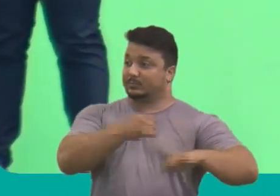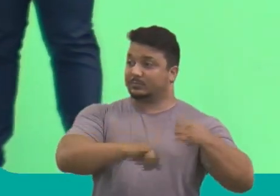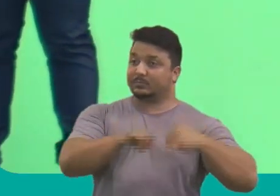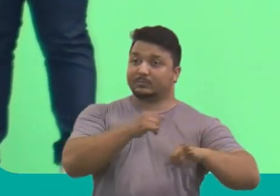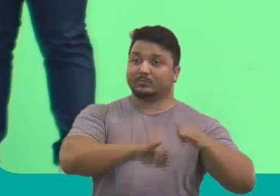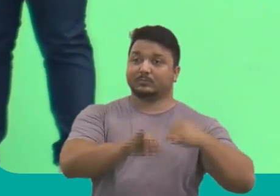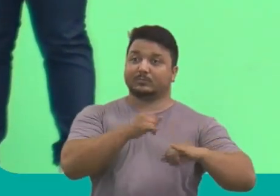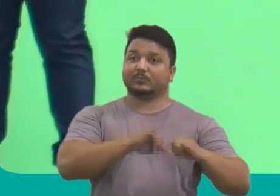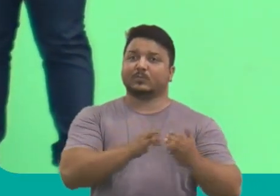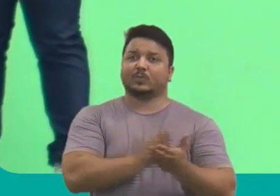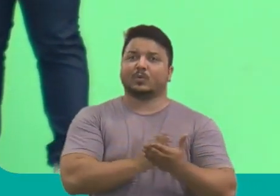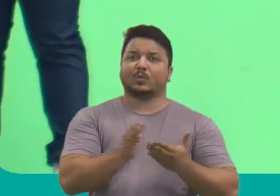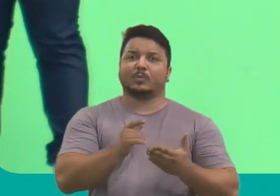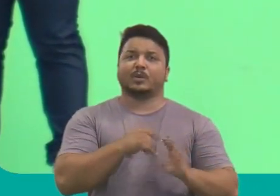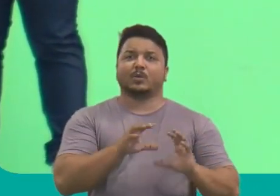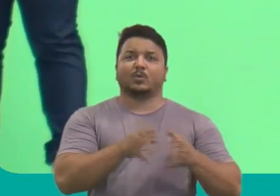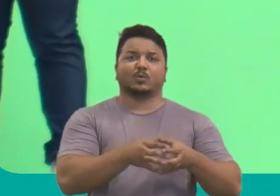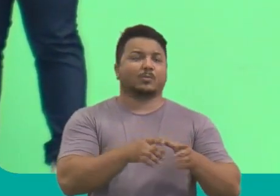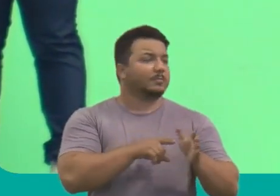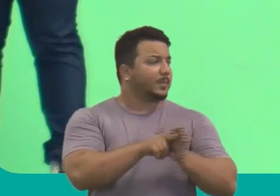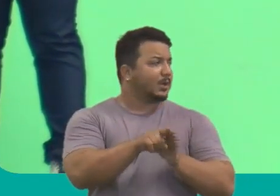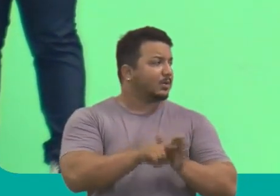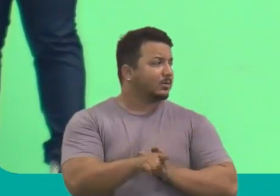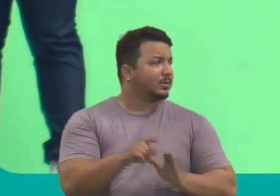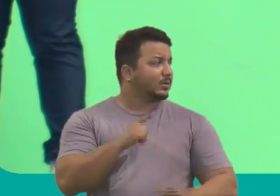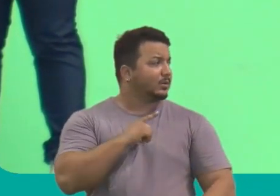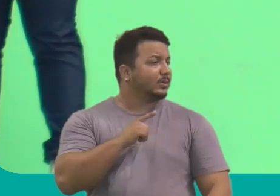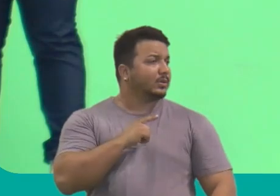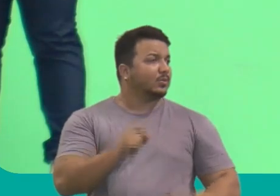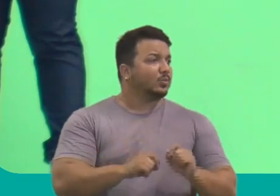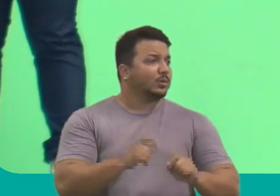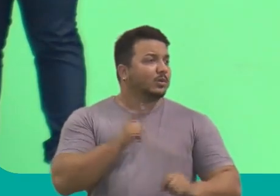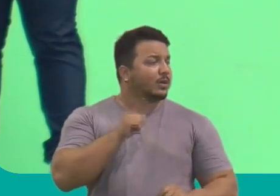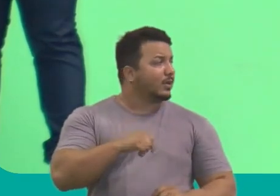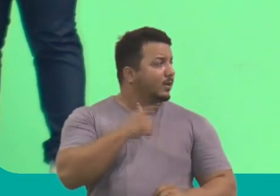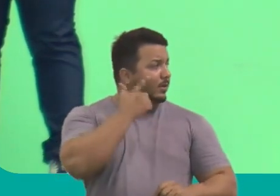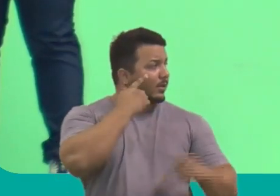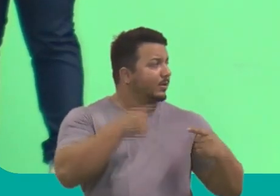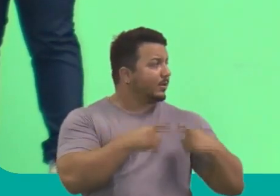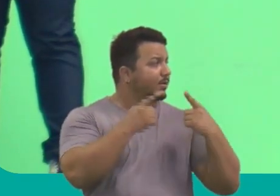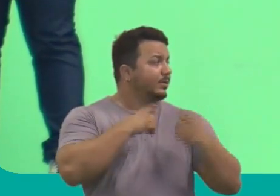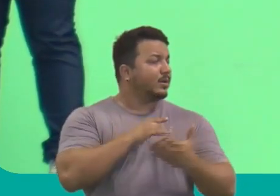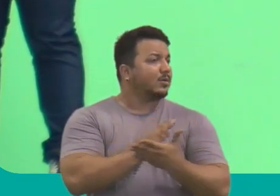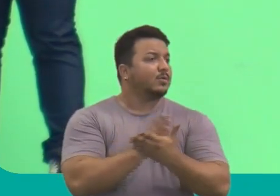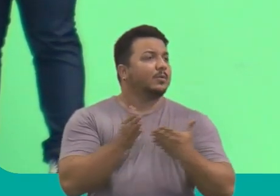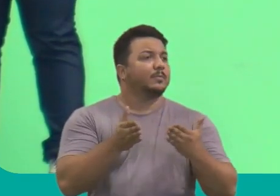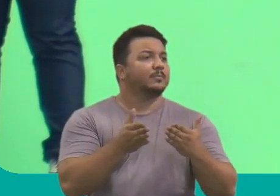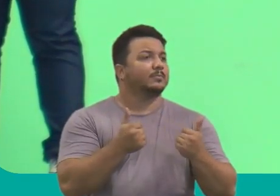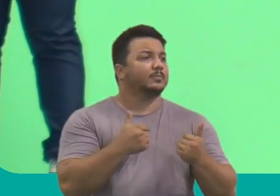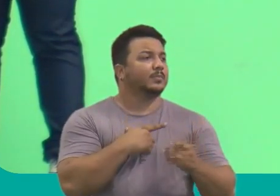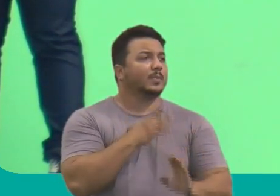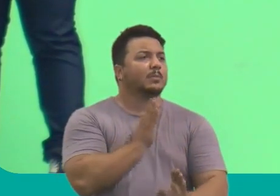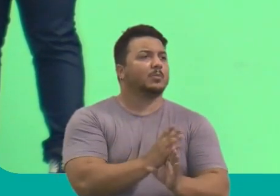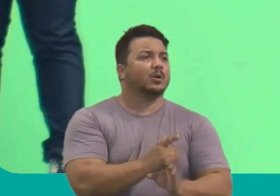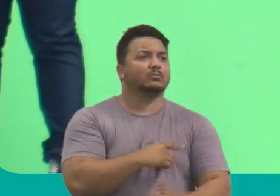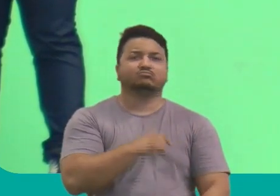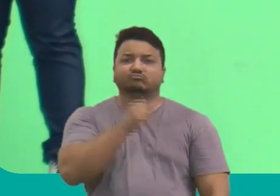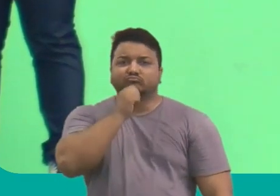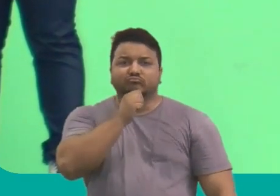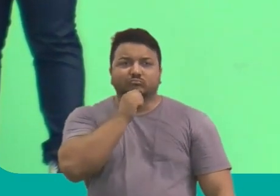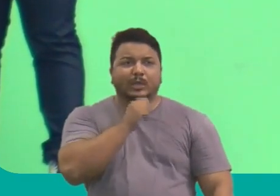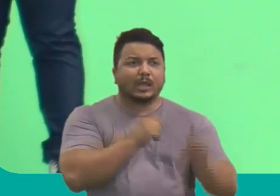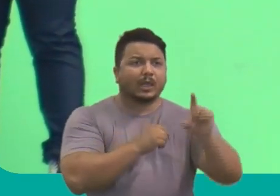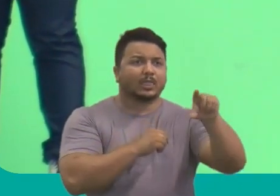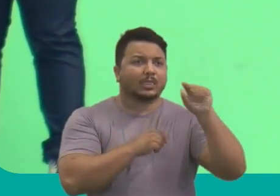já começa com outro grupo de questões. A gente, na química, além de ter as demandas de que por que, que não é esse item,